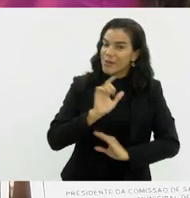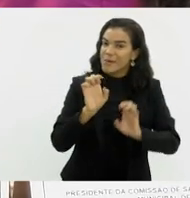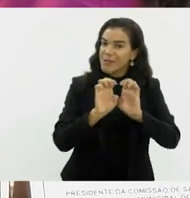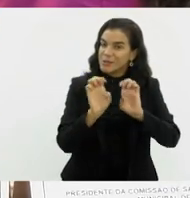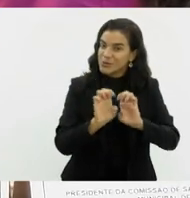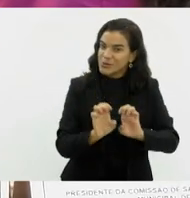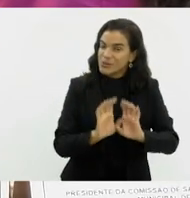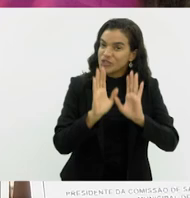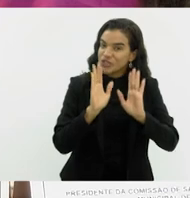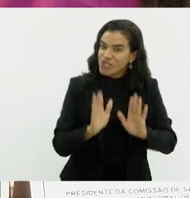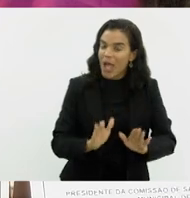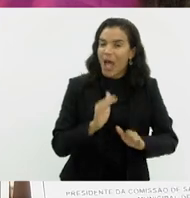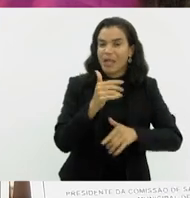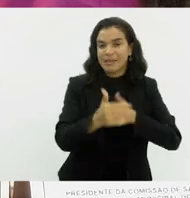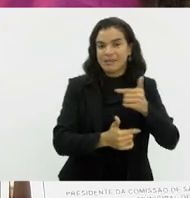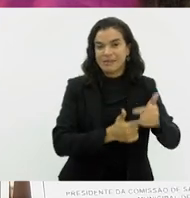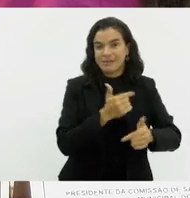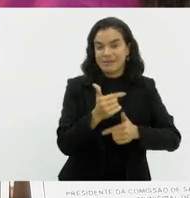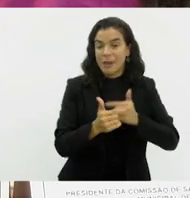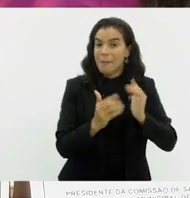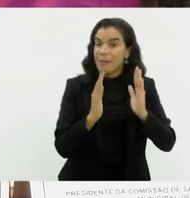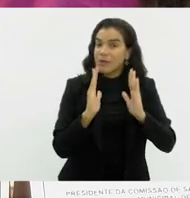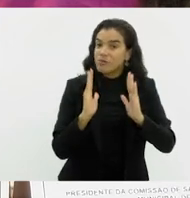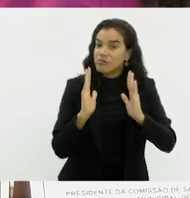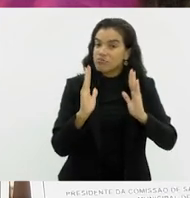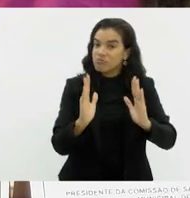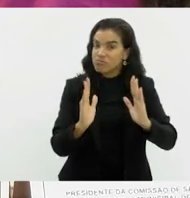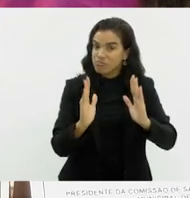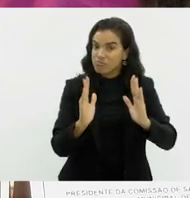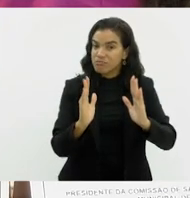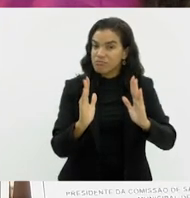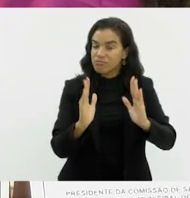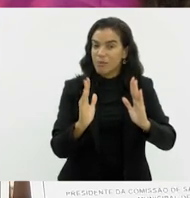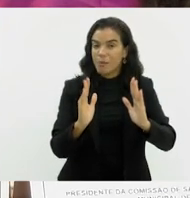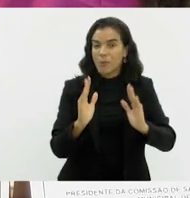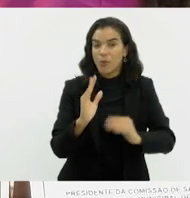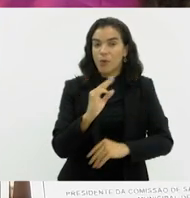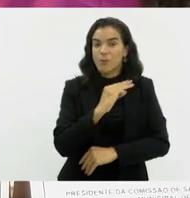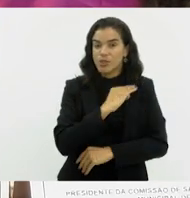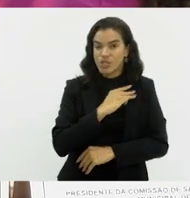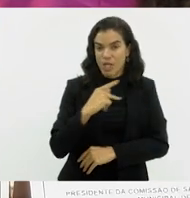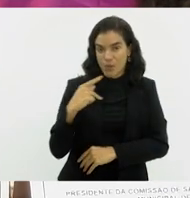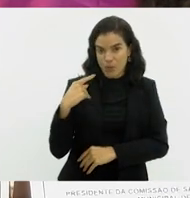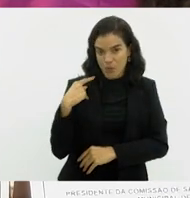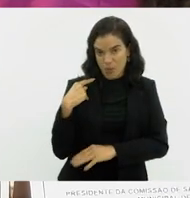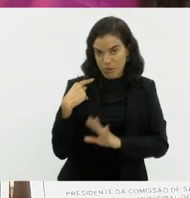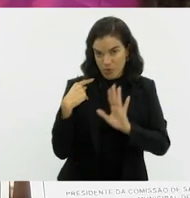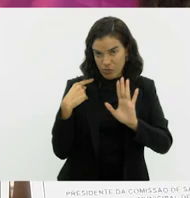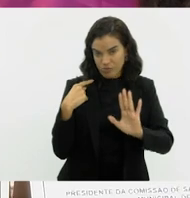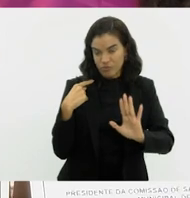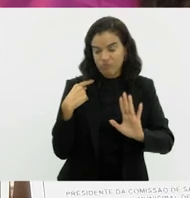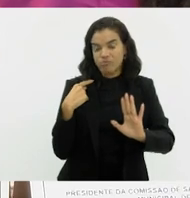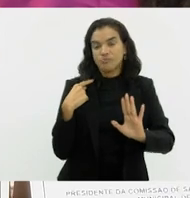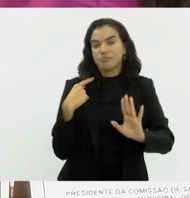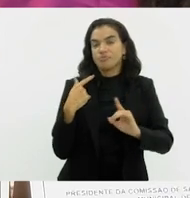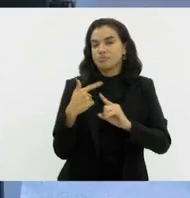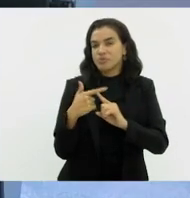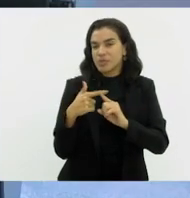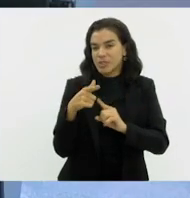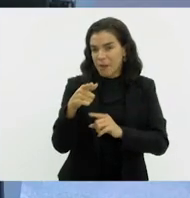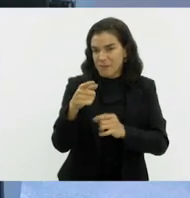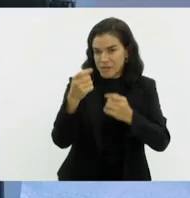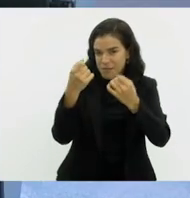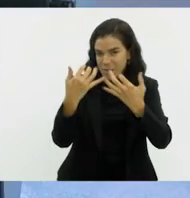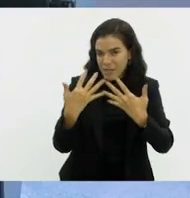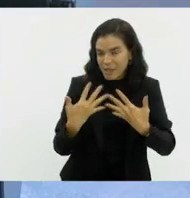toda funcionando. Mas o prazo que a gente... Eu vou passar aqui para o Ministério Público e depois para a Defensoria. Sim. Pelo que o senhor está falando,